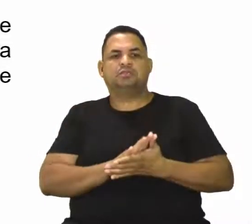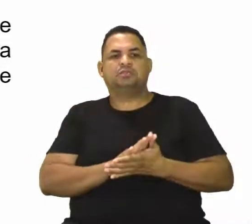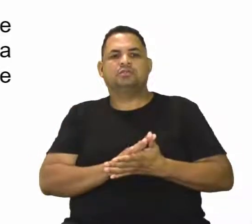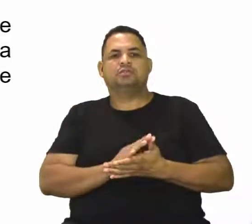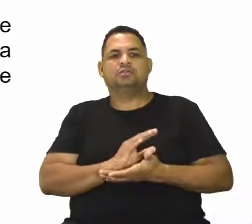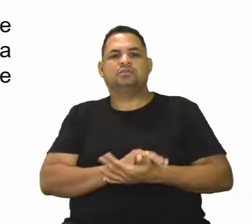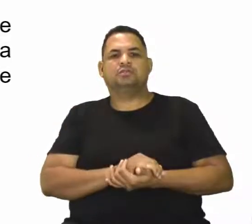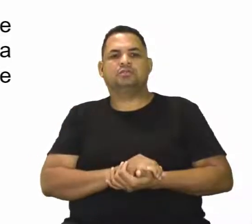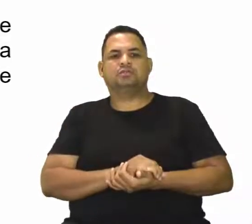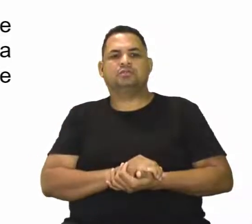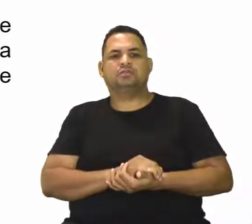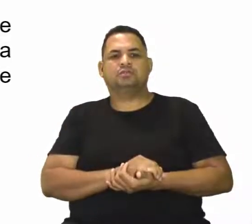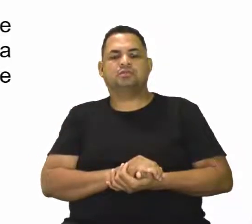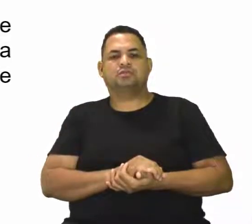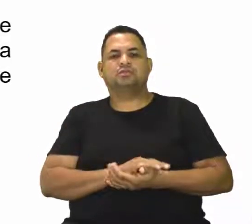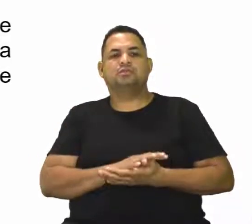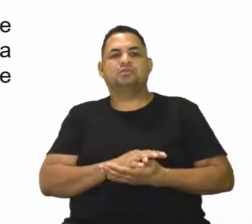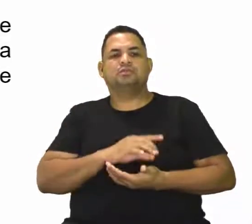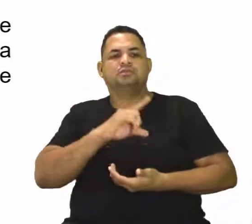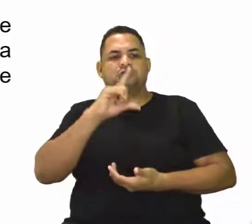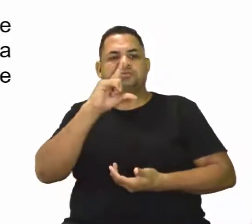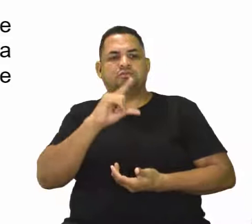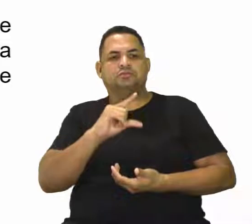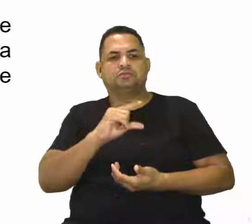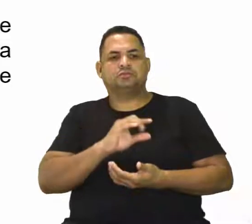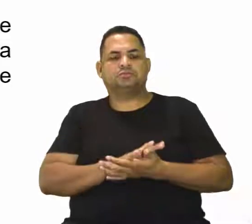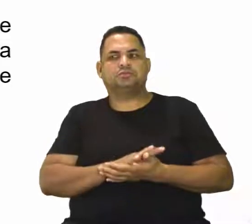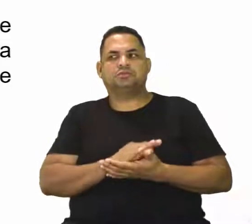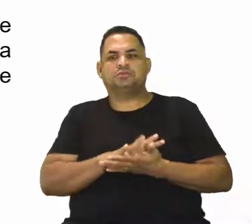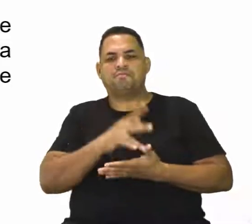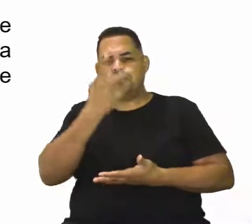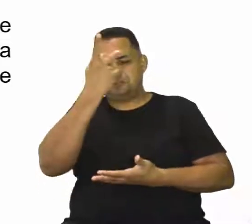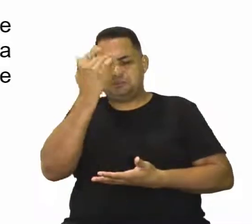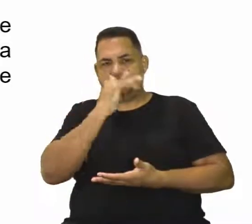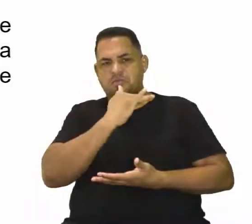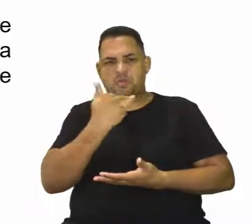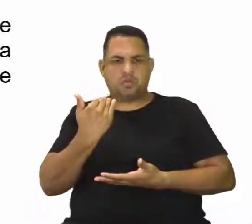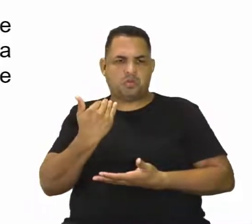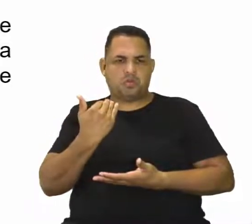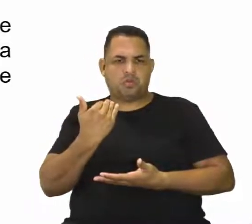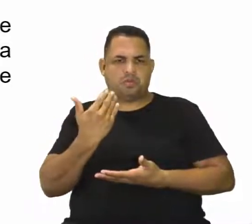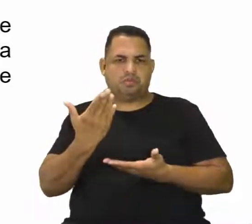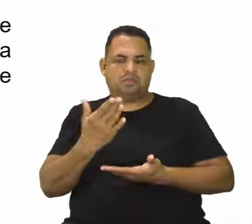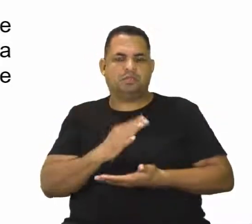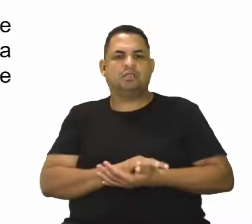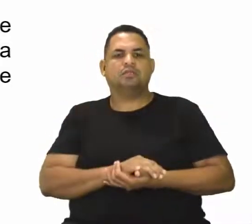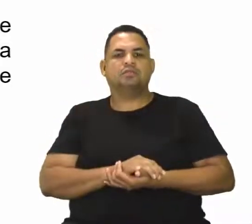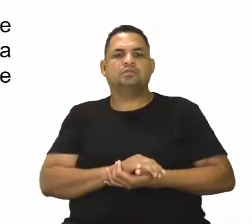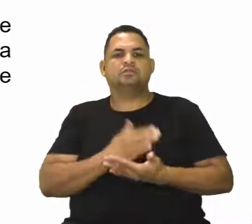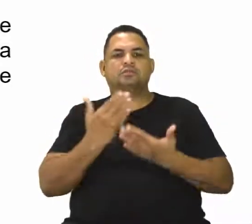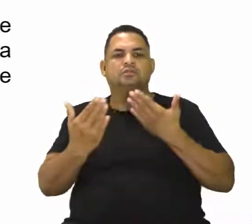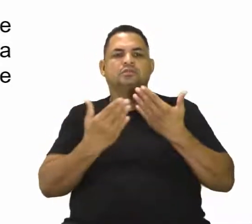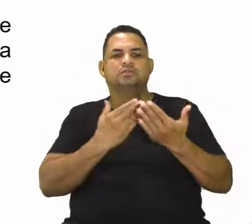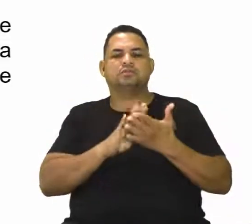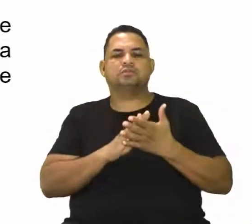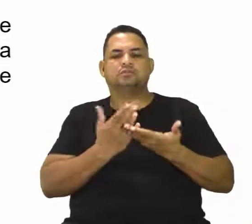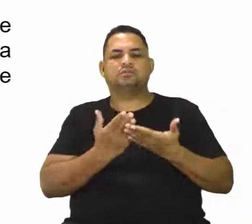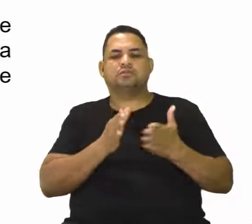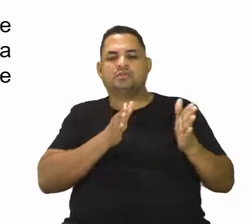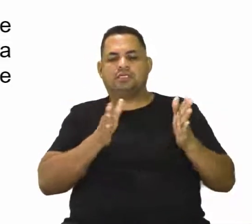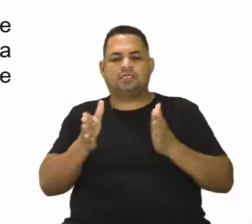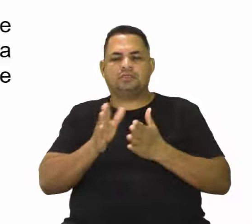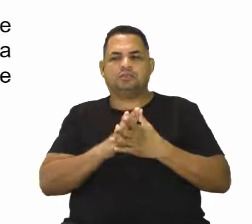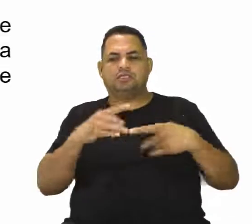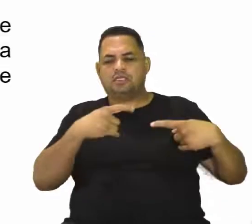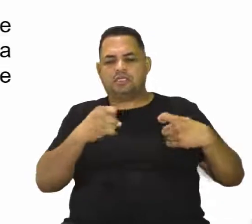diminuição dos gastos lidar é do número de vítimas deve então em comparação com o Tempo